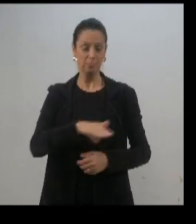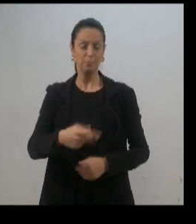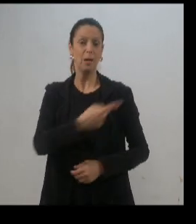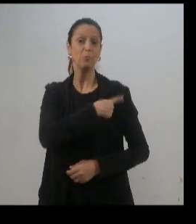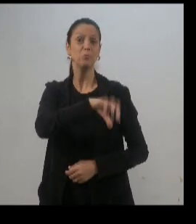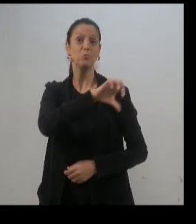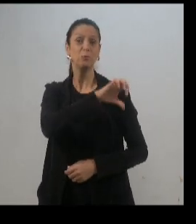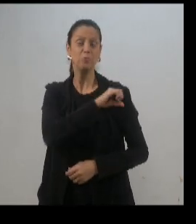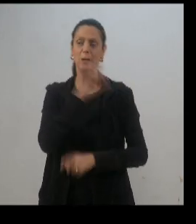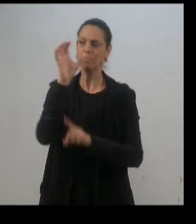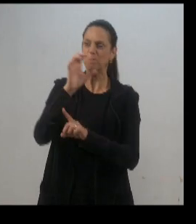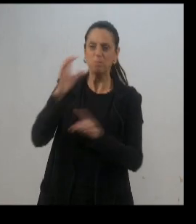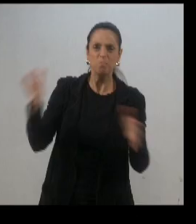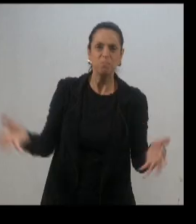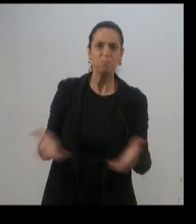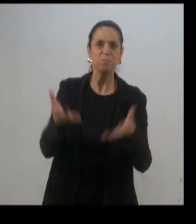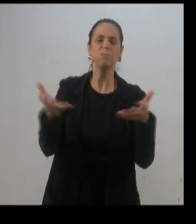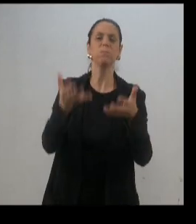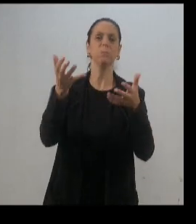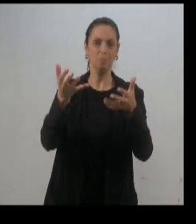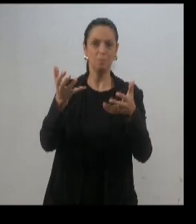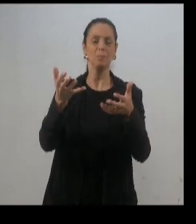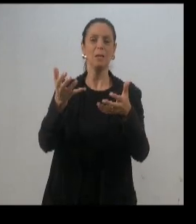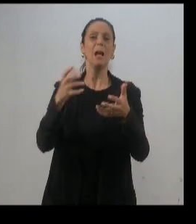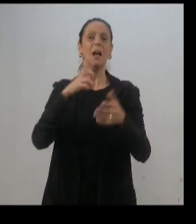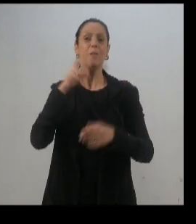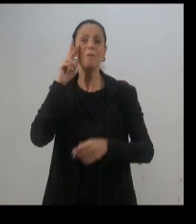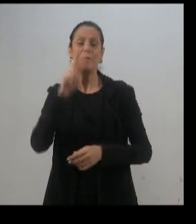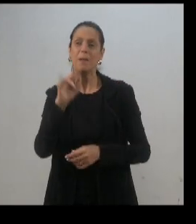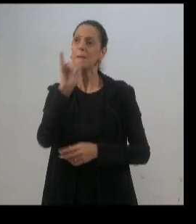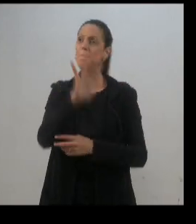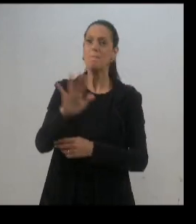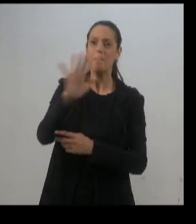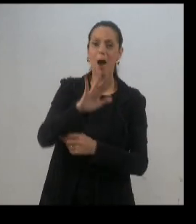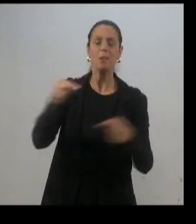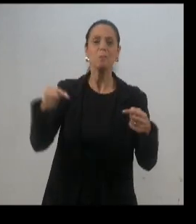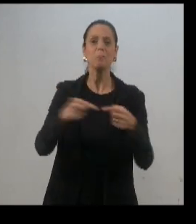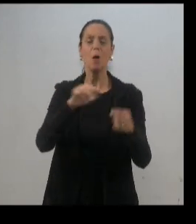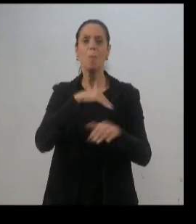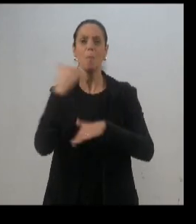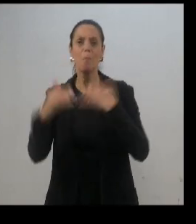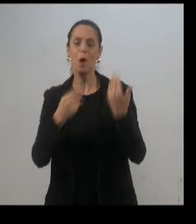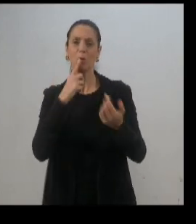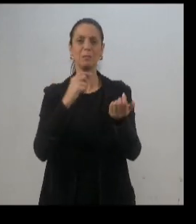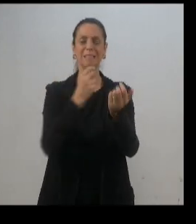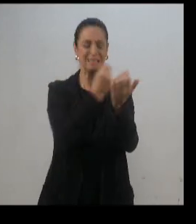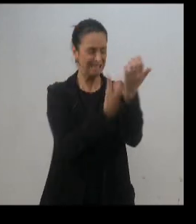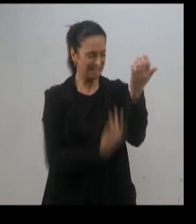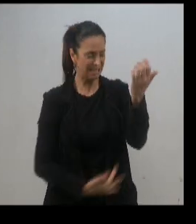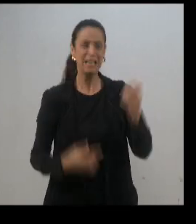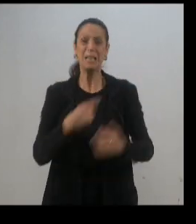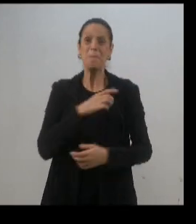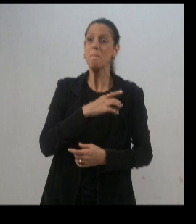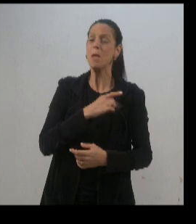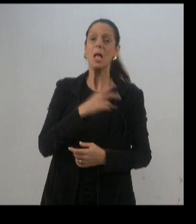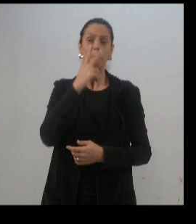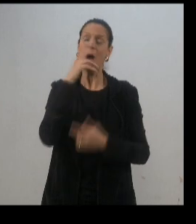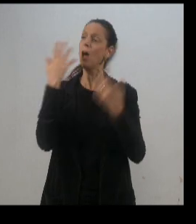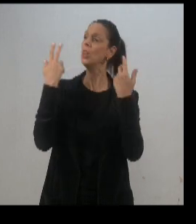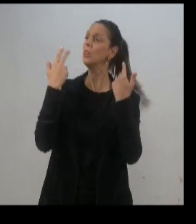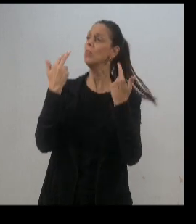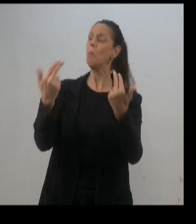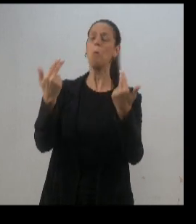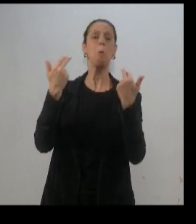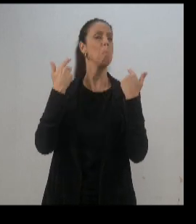escolar sendo incentivados a produzir e conviver imagens de morte, sangue e medo. Basicamente normalizando extrema